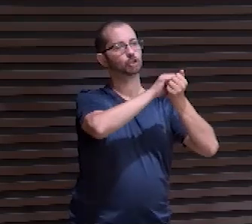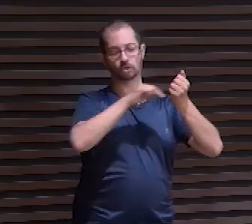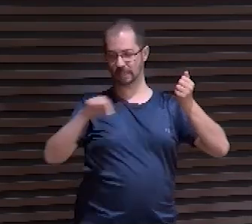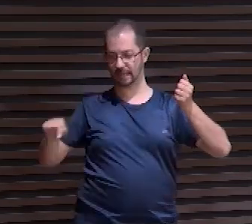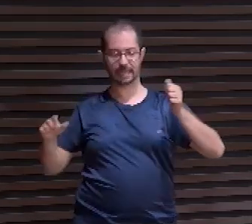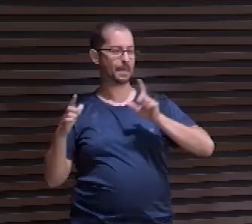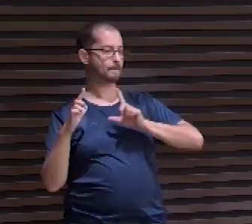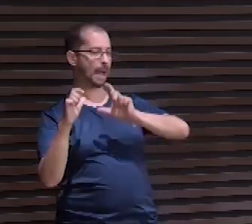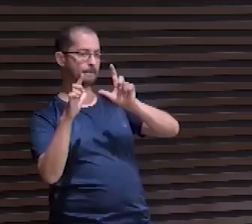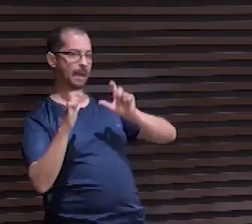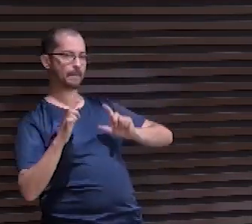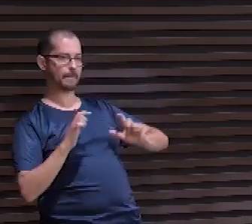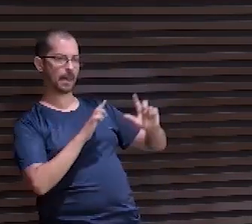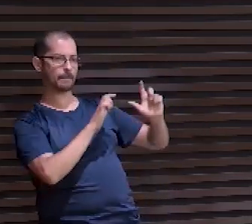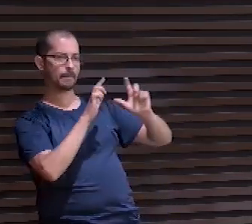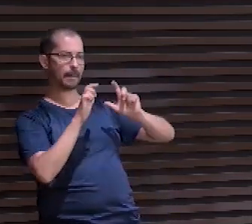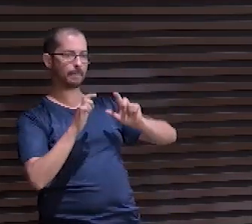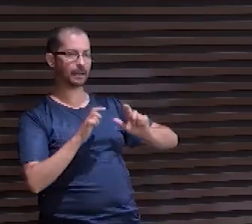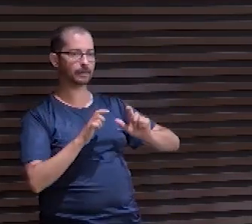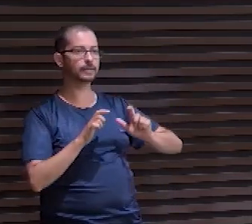e ali começou